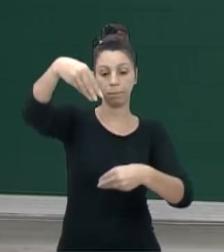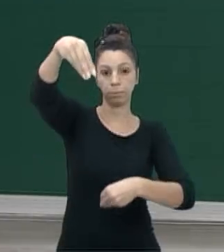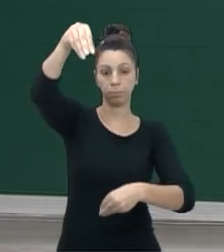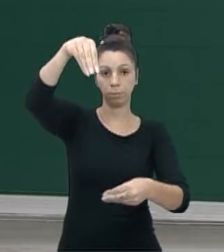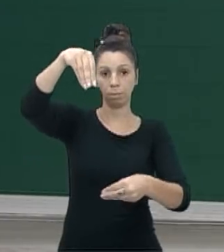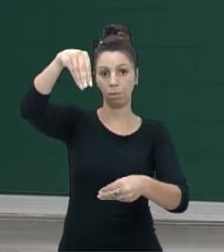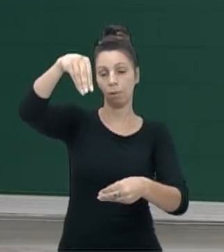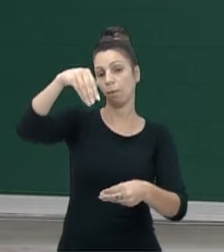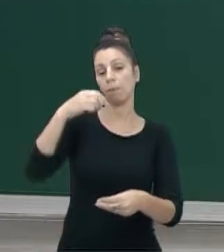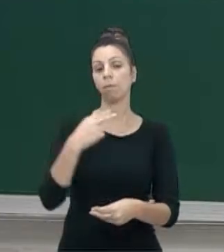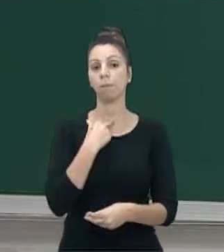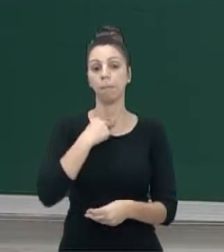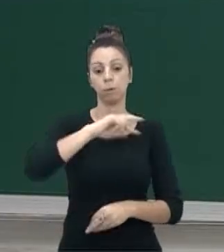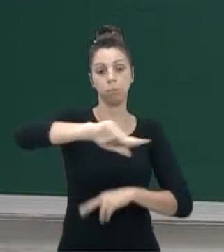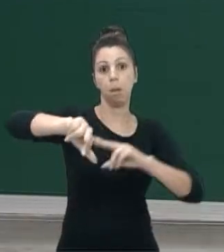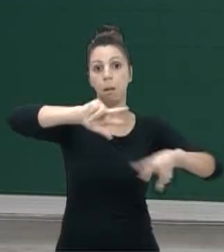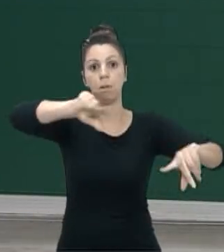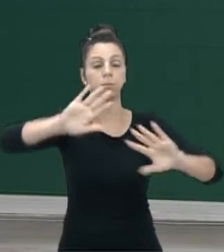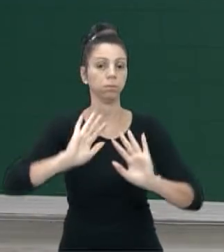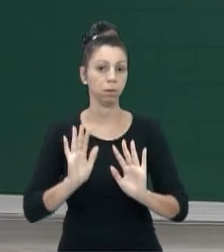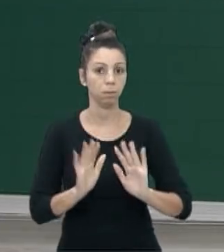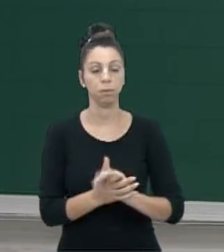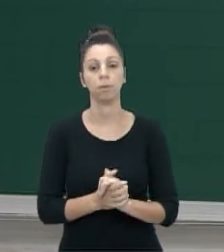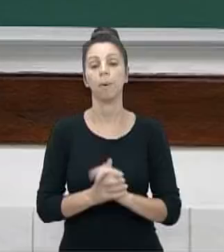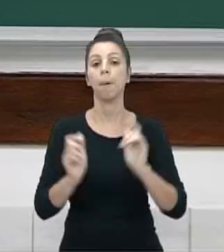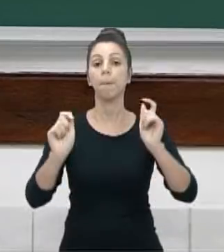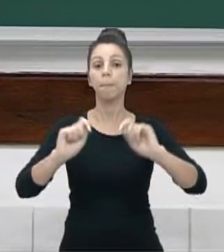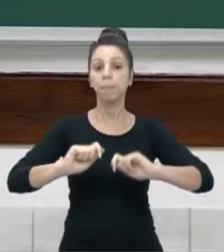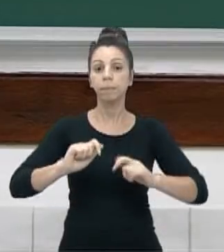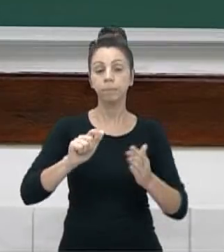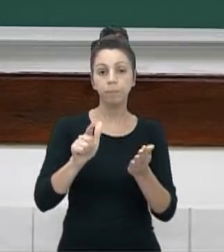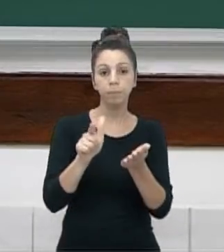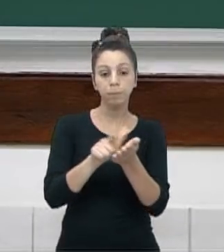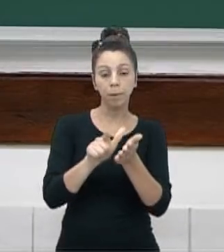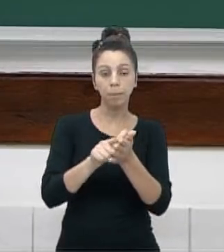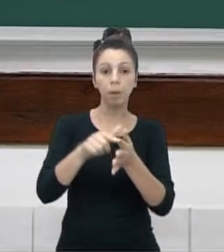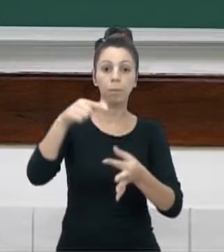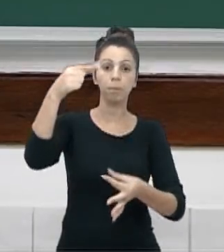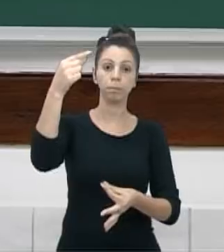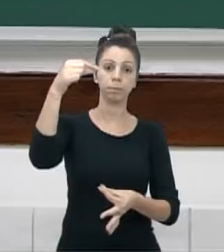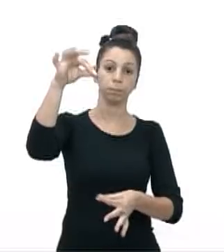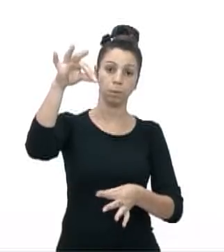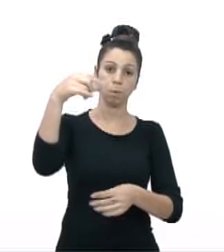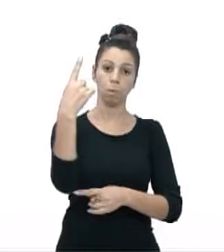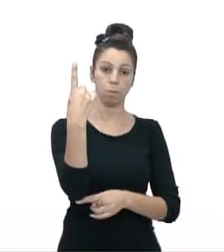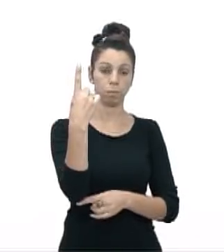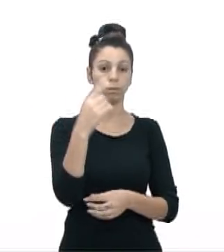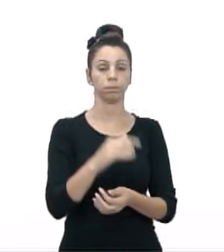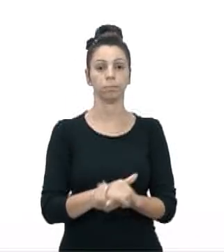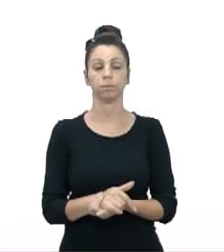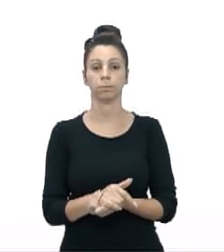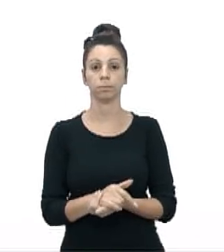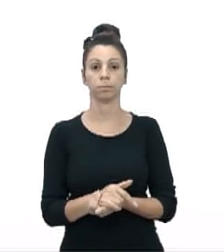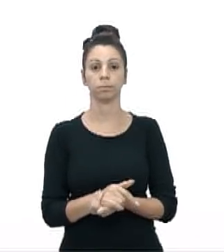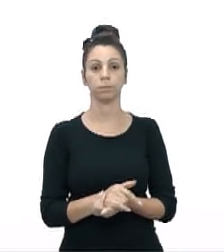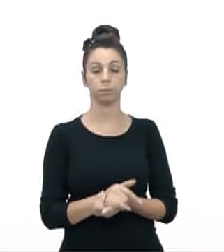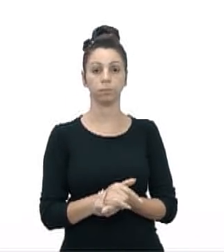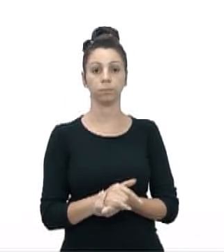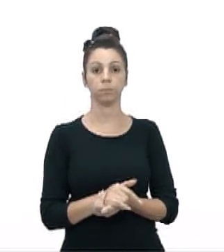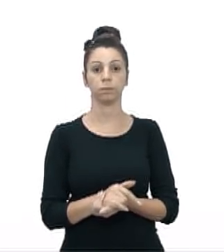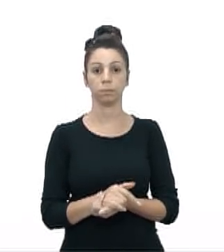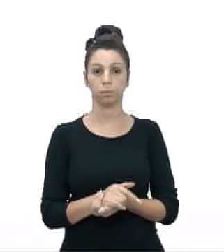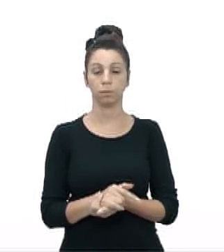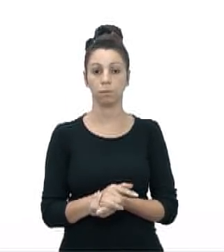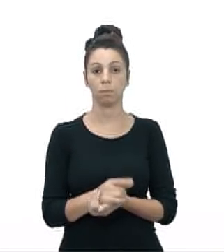ser várias folhas, que senão dificultaria ali entregar para várias pessoas, certo? É um panfleto com uma